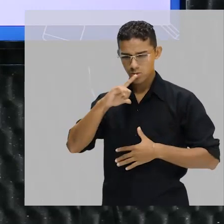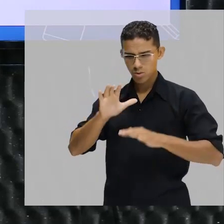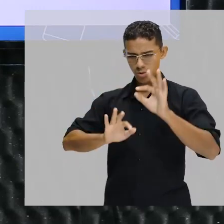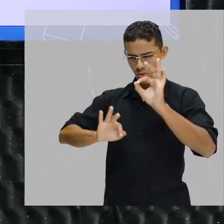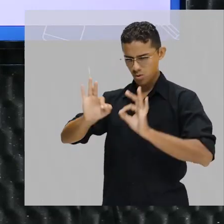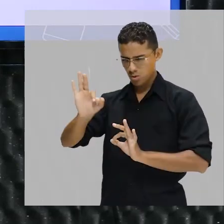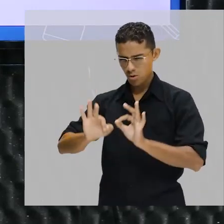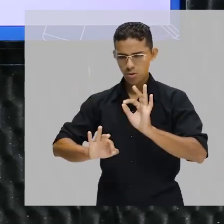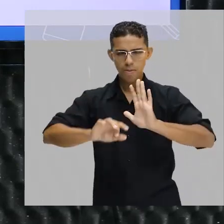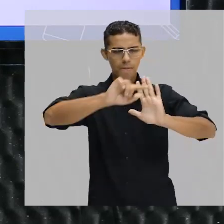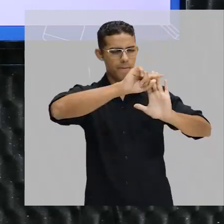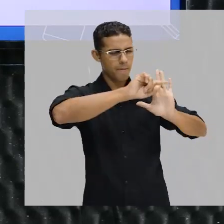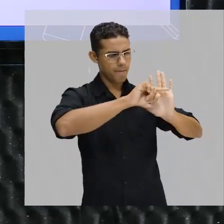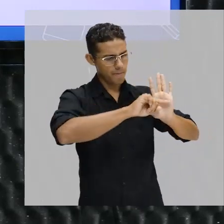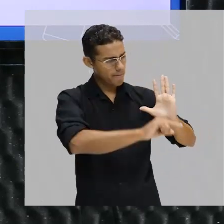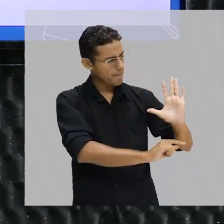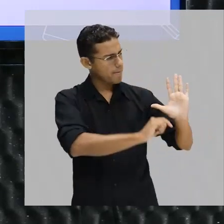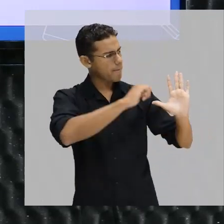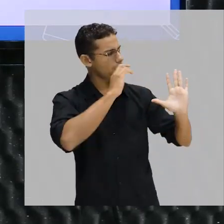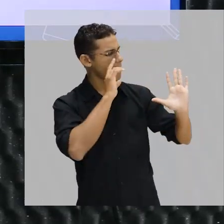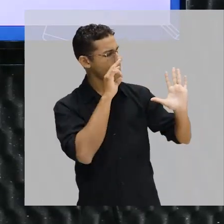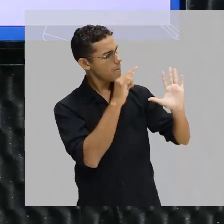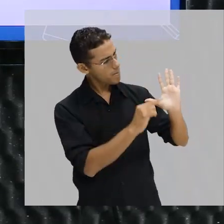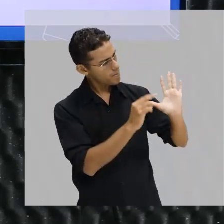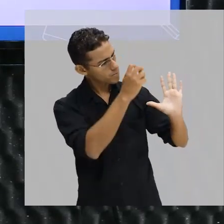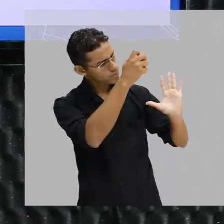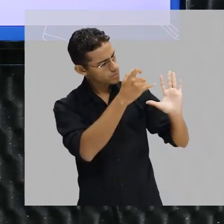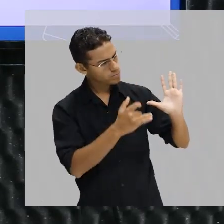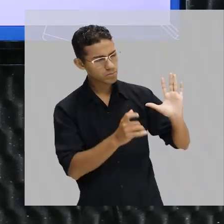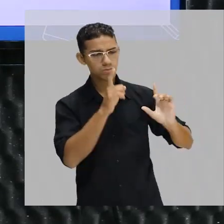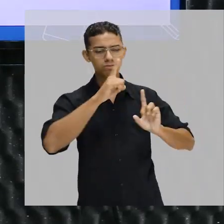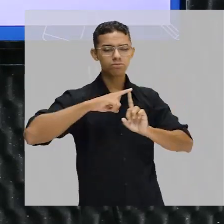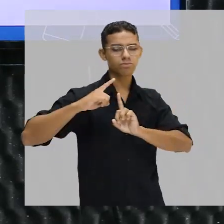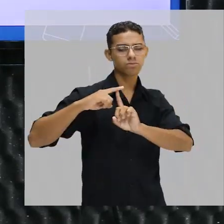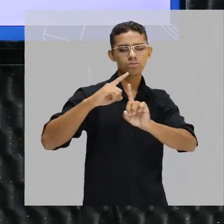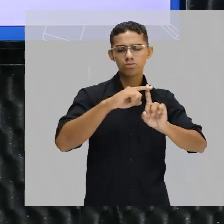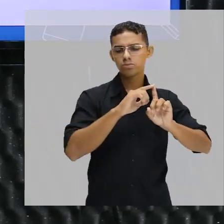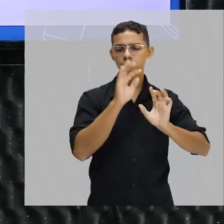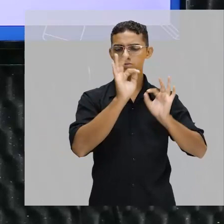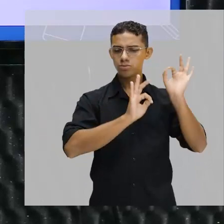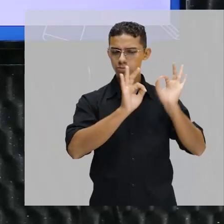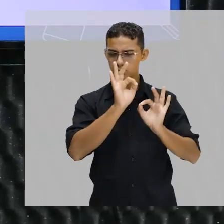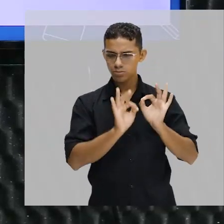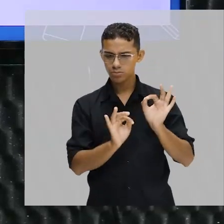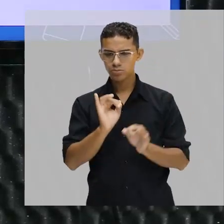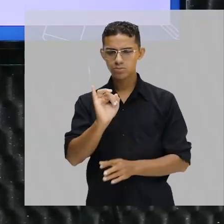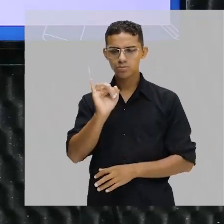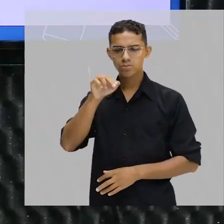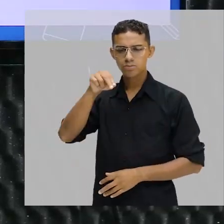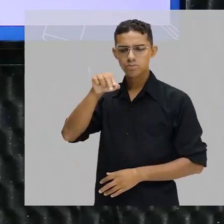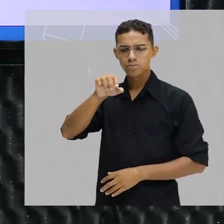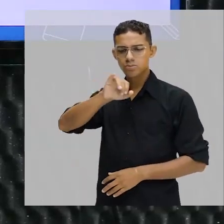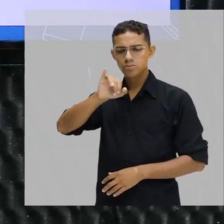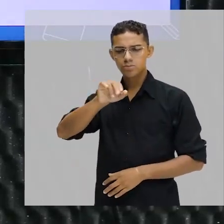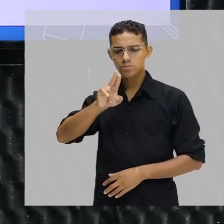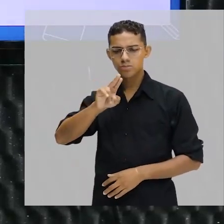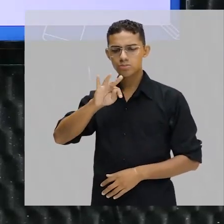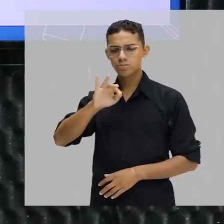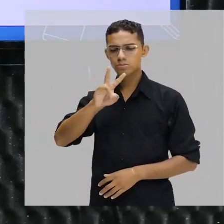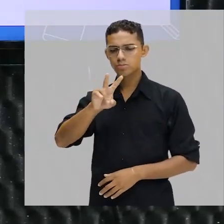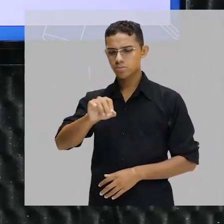preparo. Quando ele traz o modo de preparo, estou falando de um tipo de texto injuntivo. Percebam a